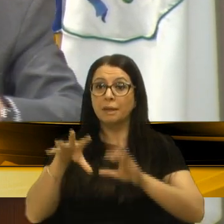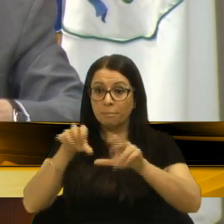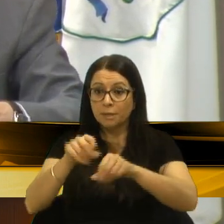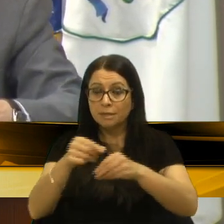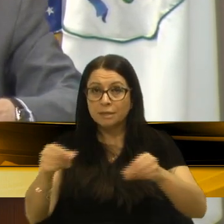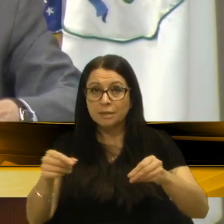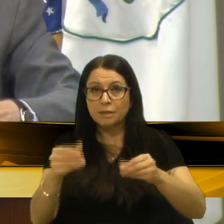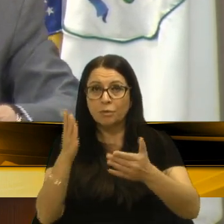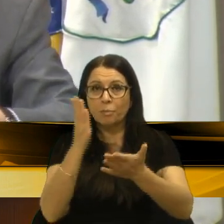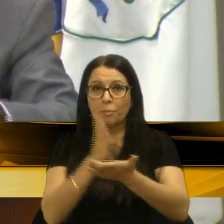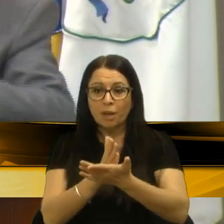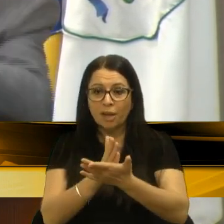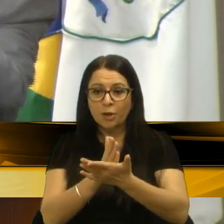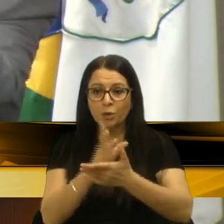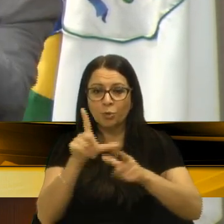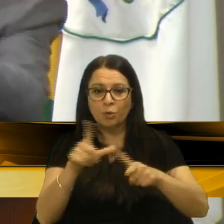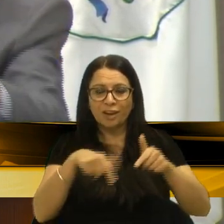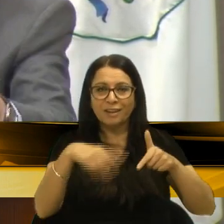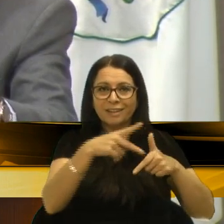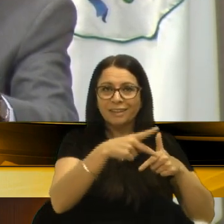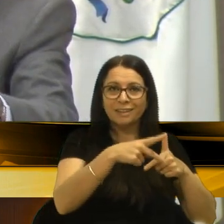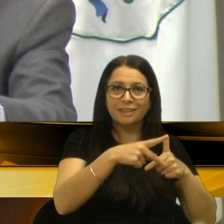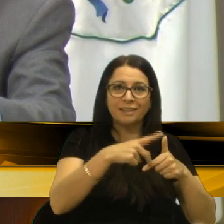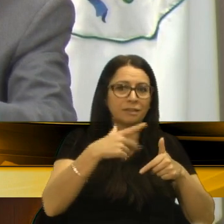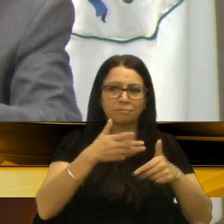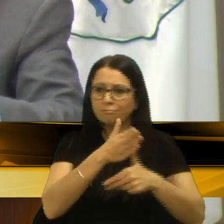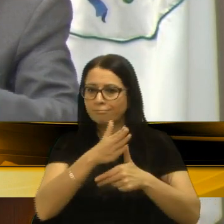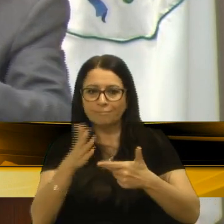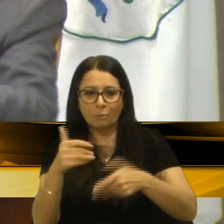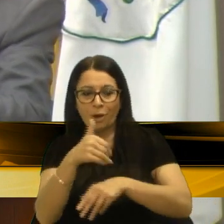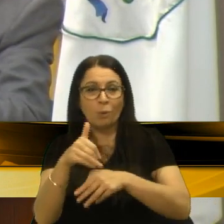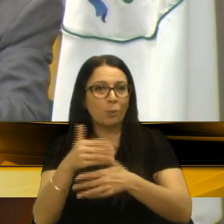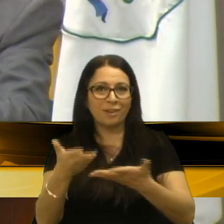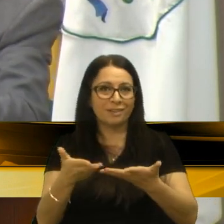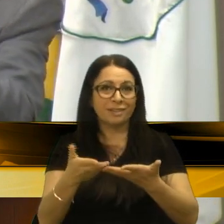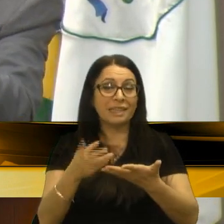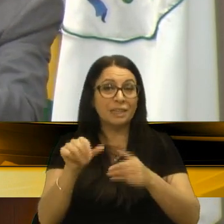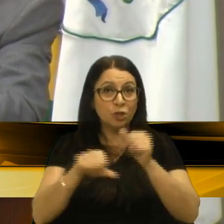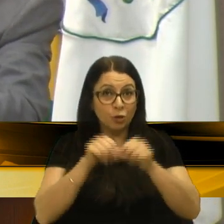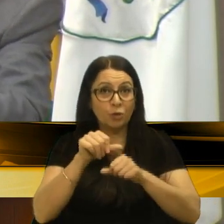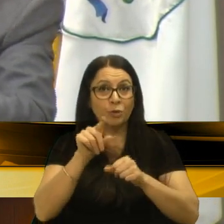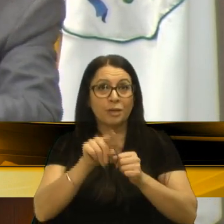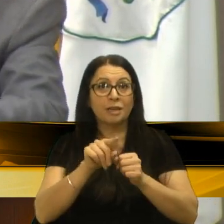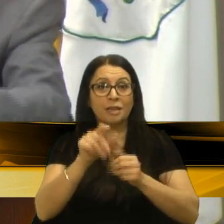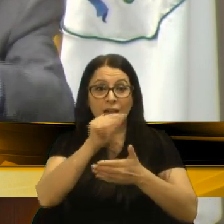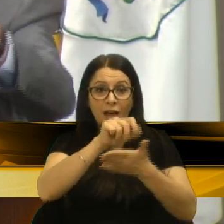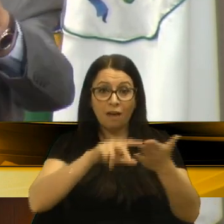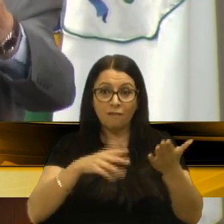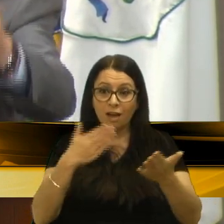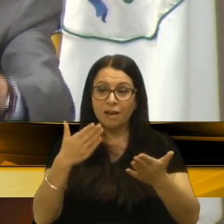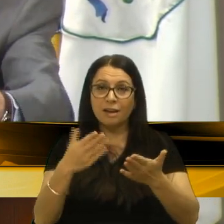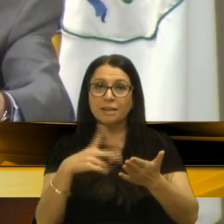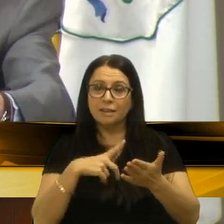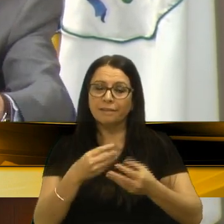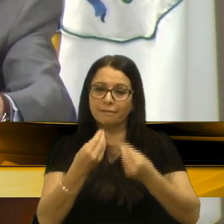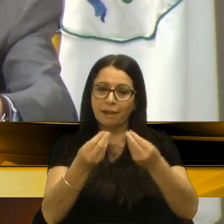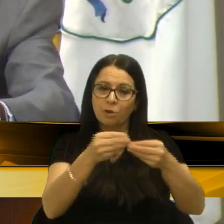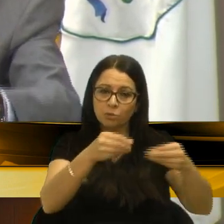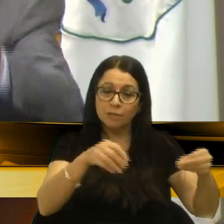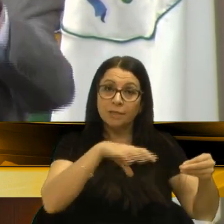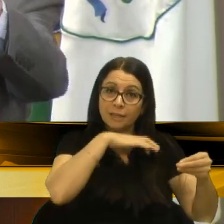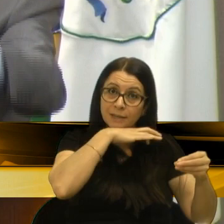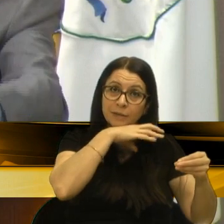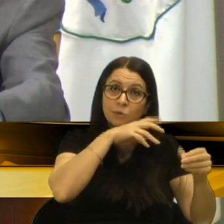do depósito dele que não vai a lugar nenhum. E em troca disso ele quer que seja avaliada, ele dá terreno